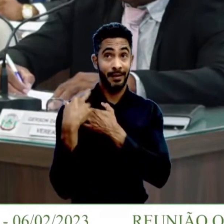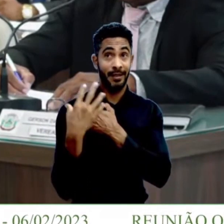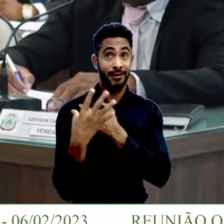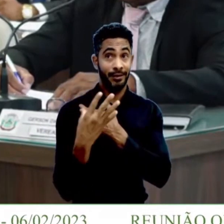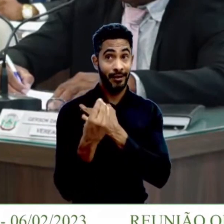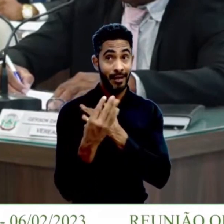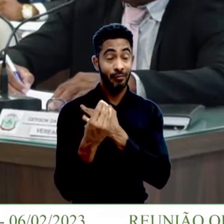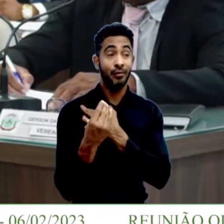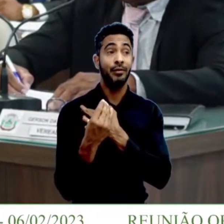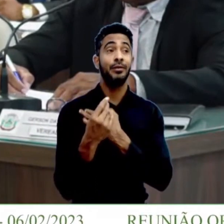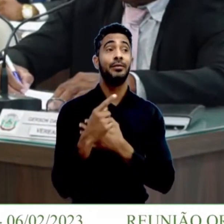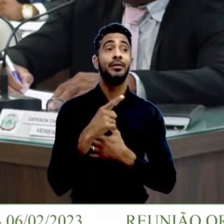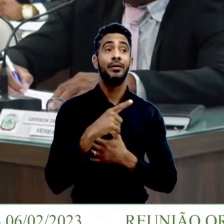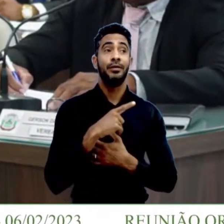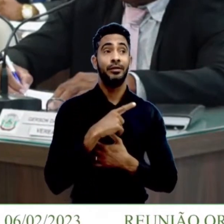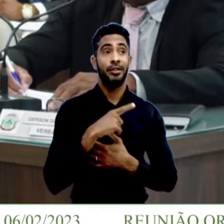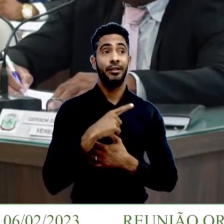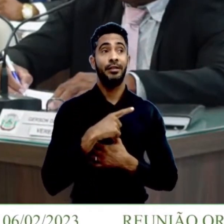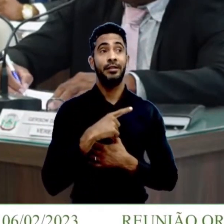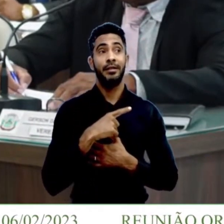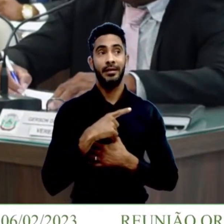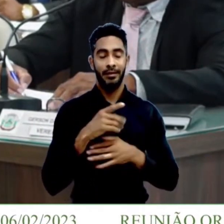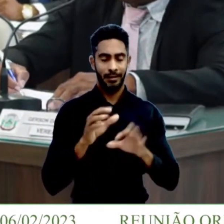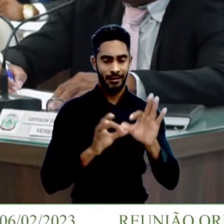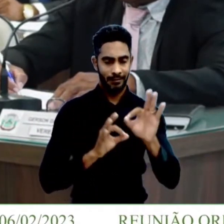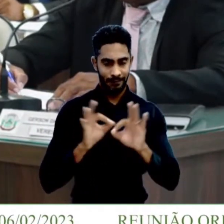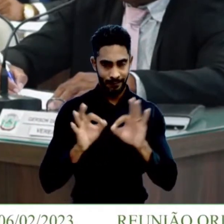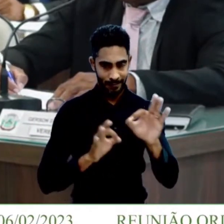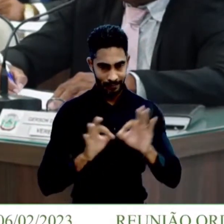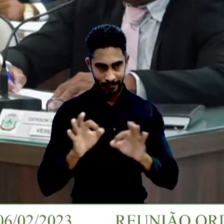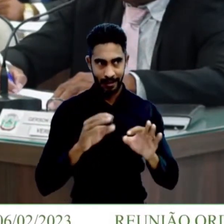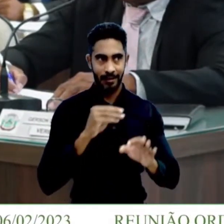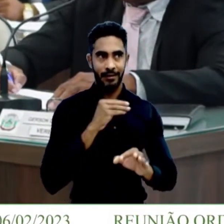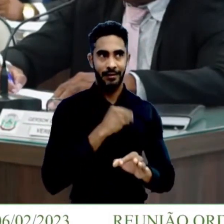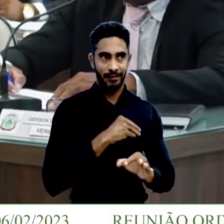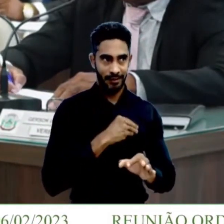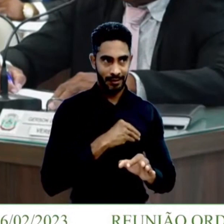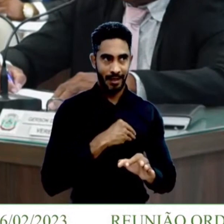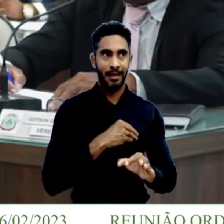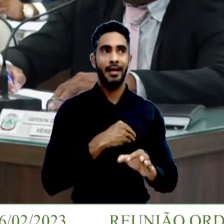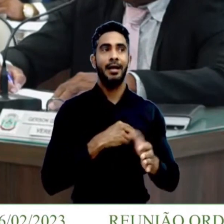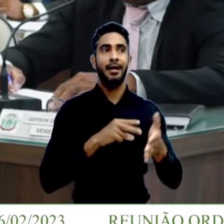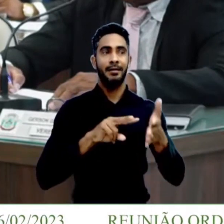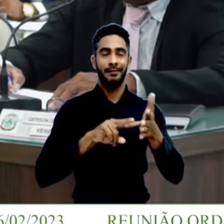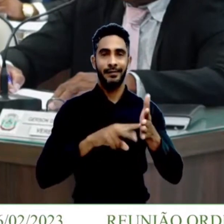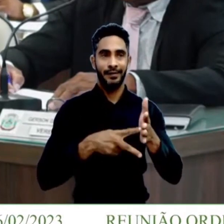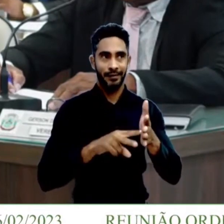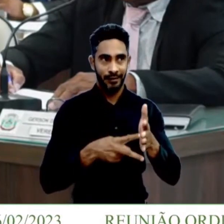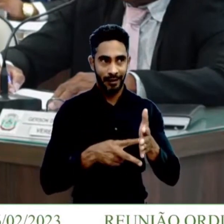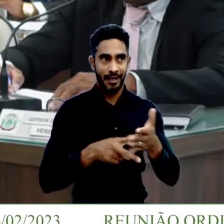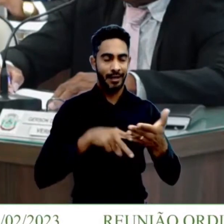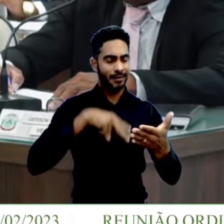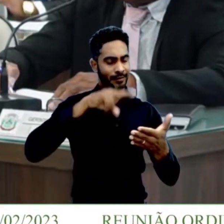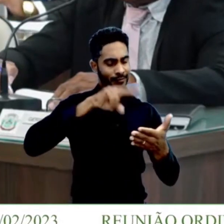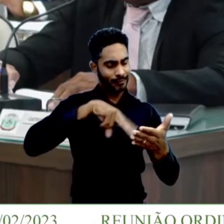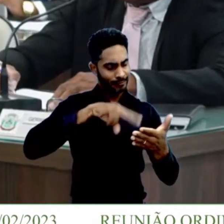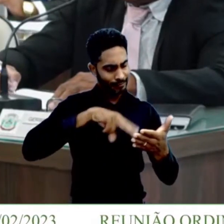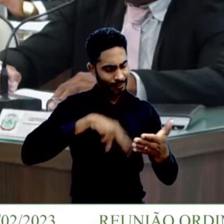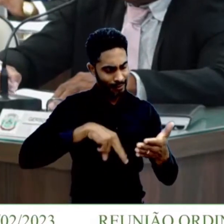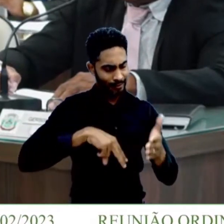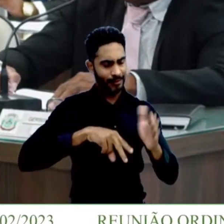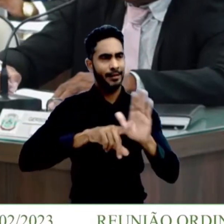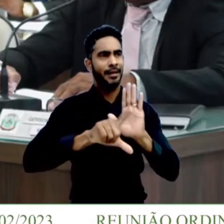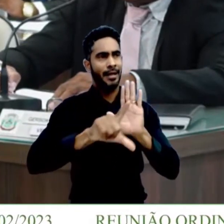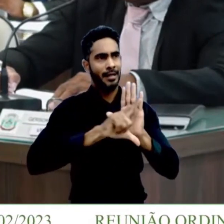eu já tenho noção mais ou menos o que é um plano de cargo e salário, que eu fundei um sindicato, já debrucei nessas